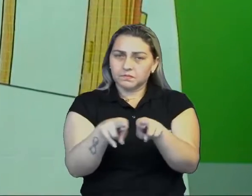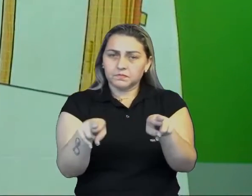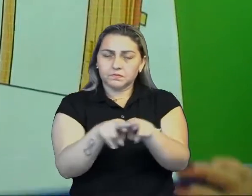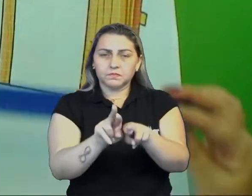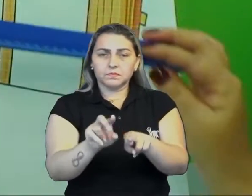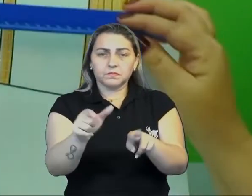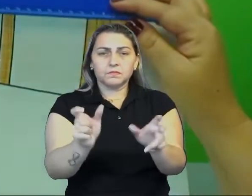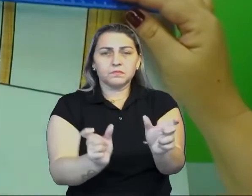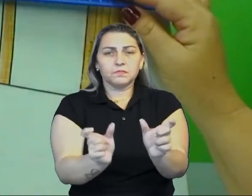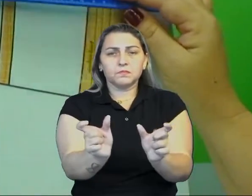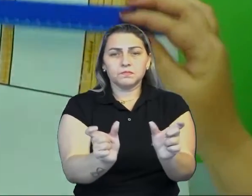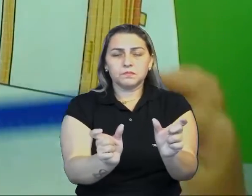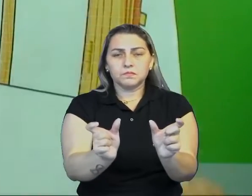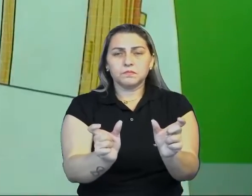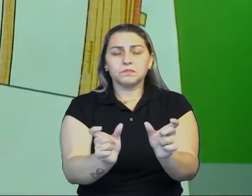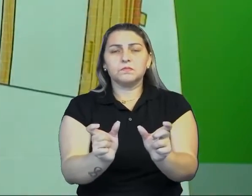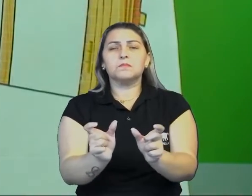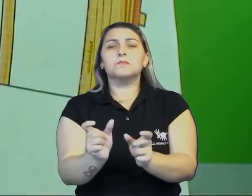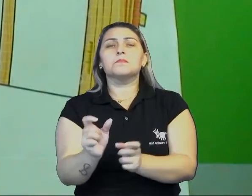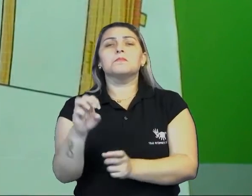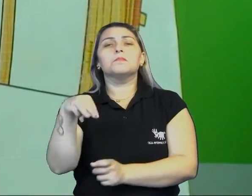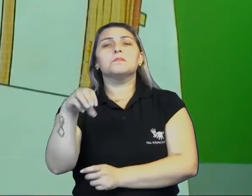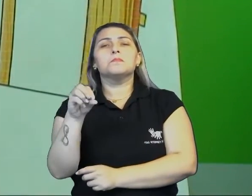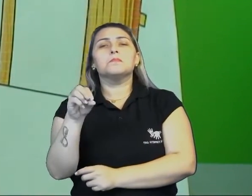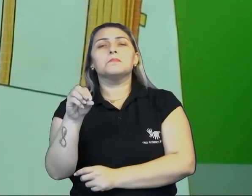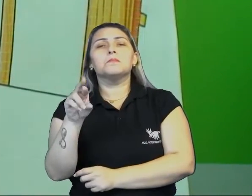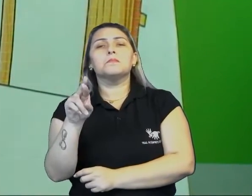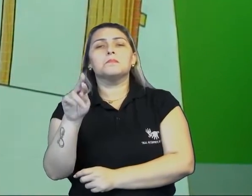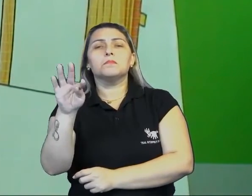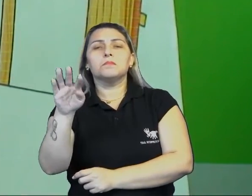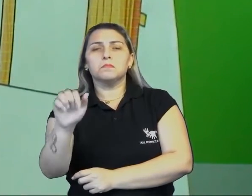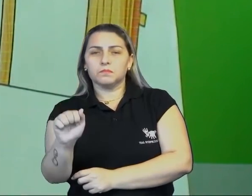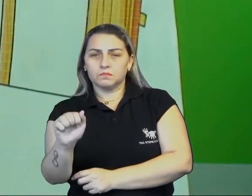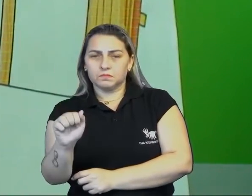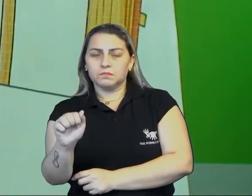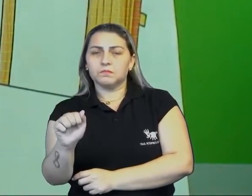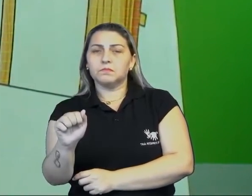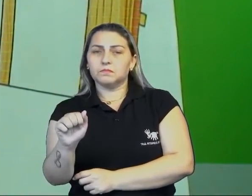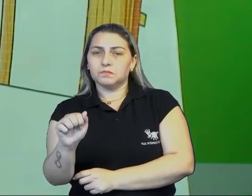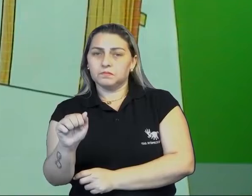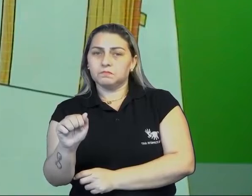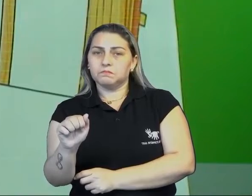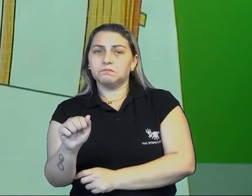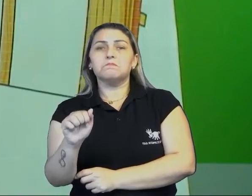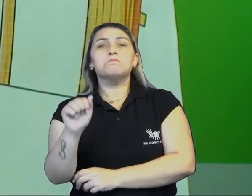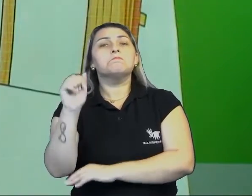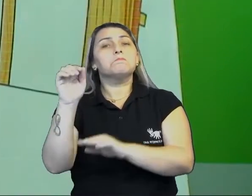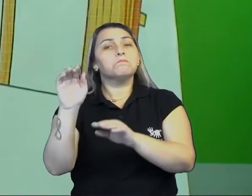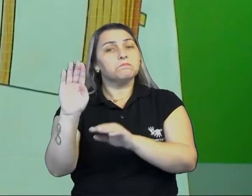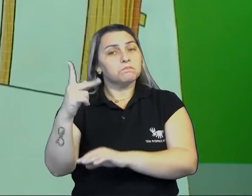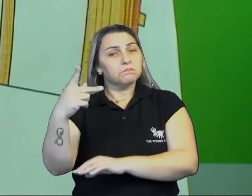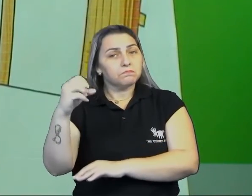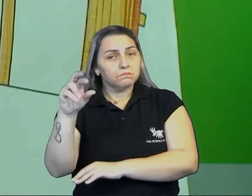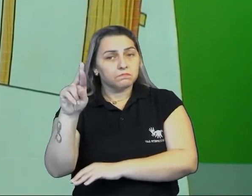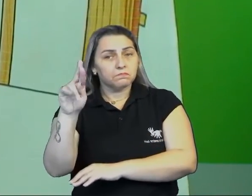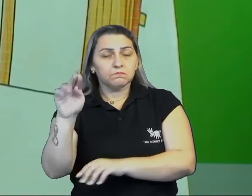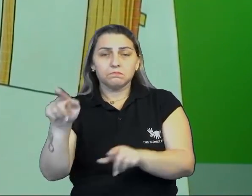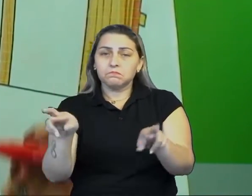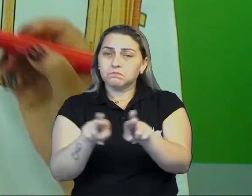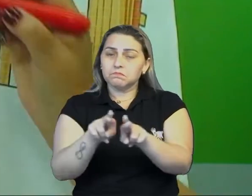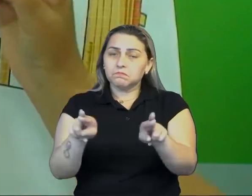coisa? E morta, será que rima com alguma? Ah, sim, porta, ele rima